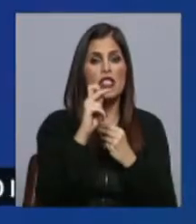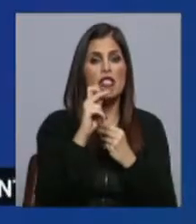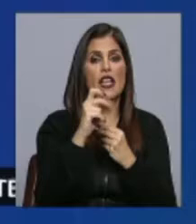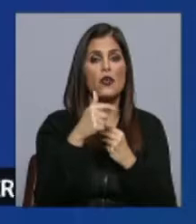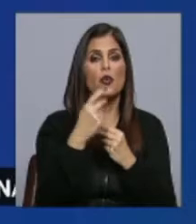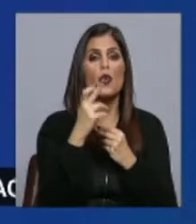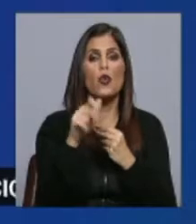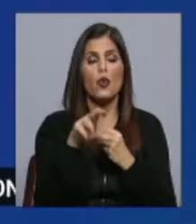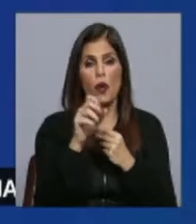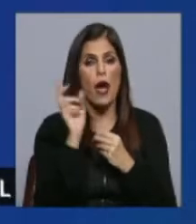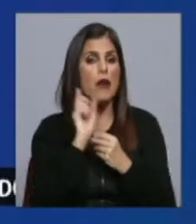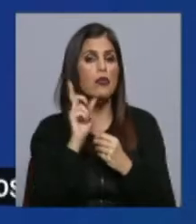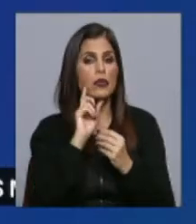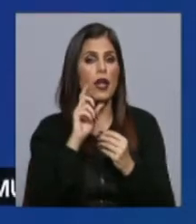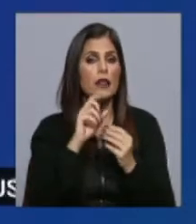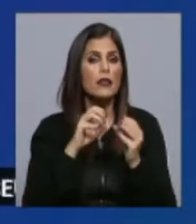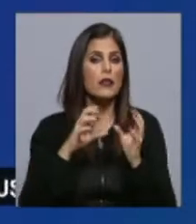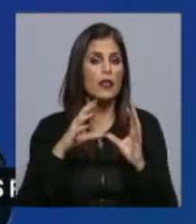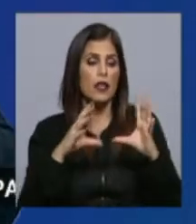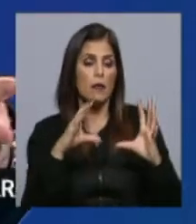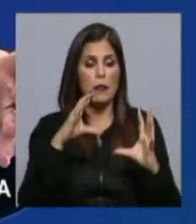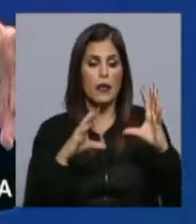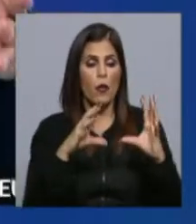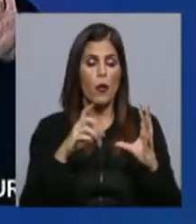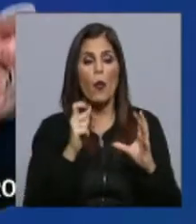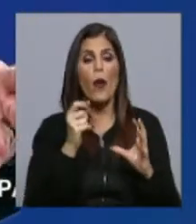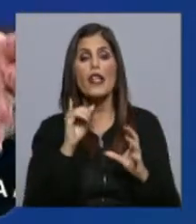para estabilizar o eixo do próprio Saturno. Quem diria?